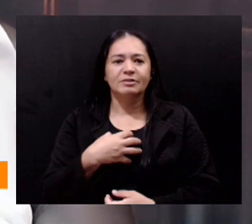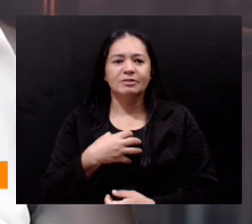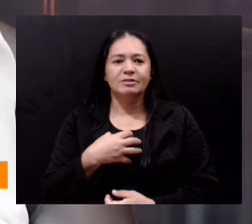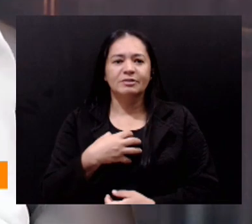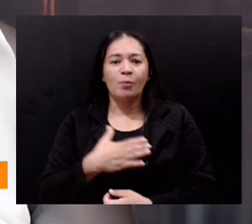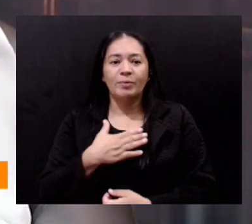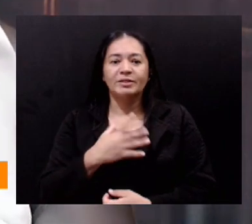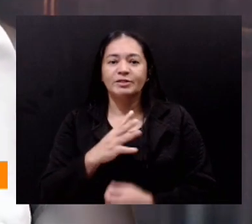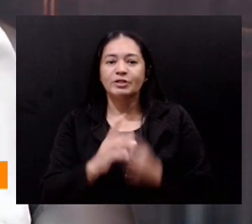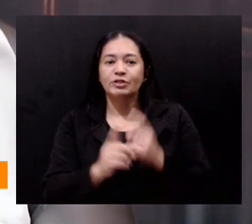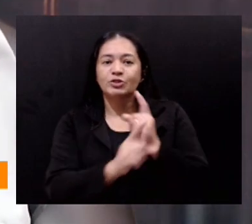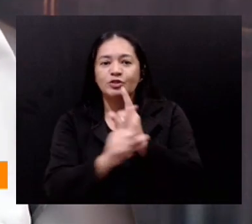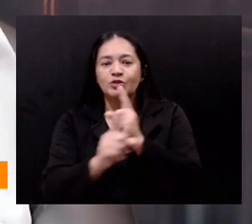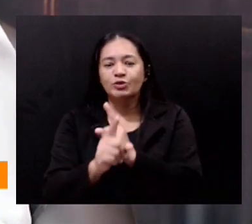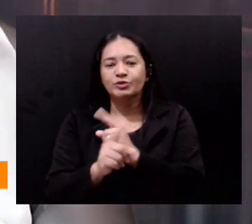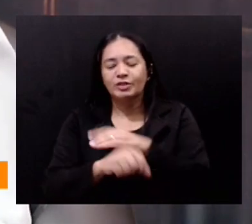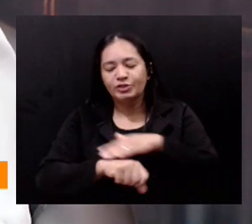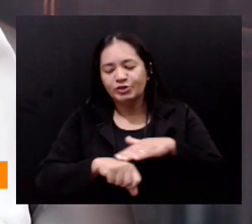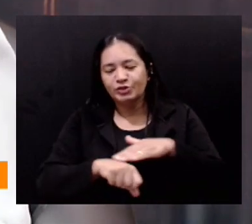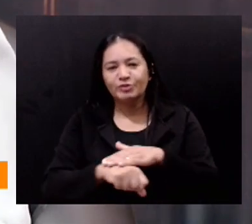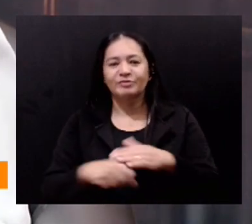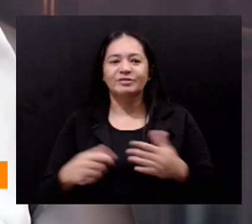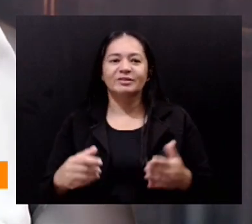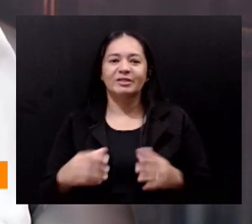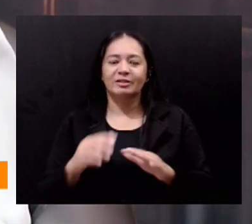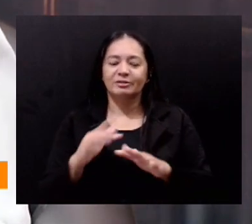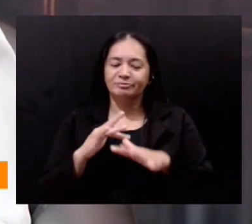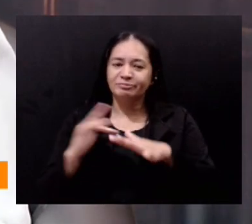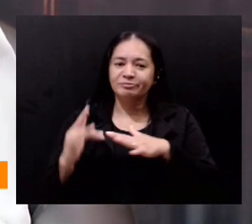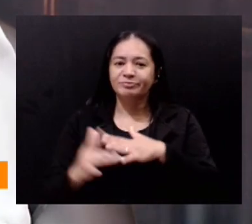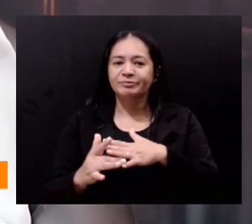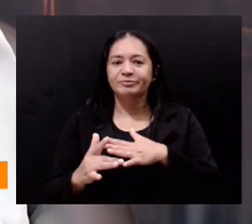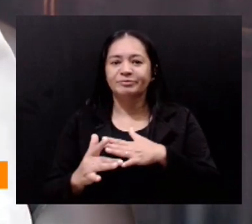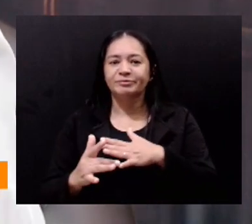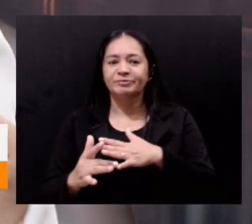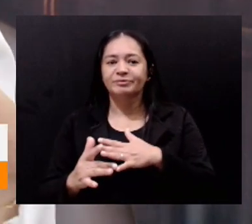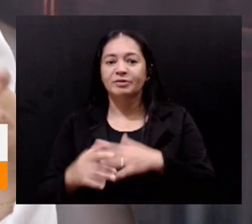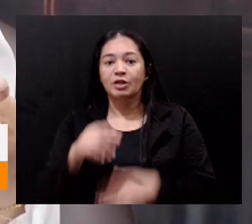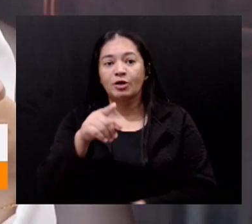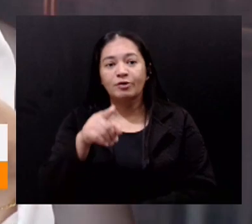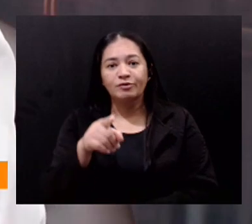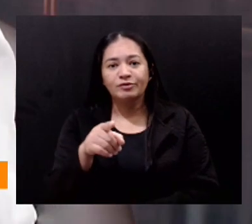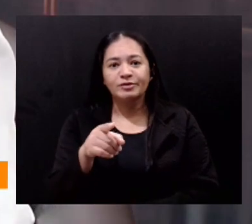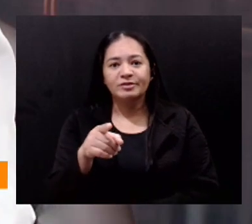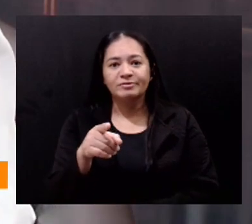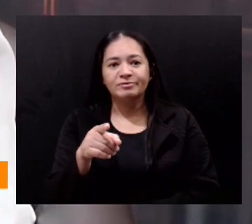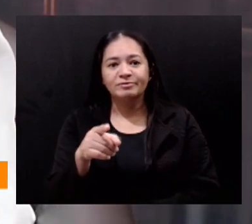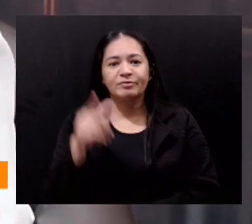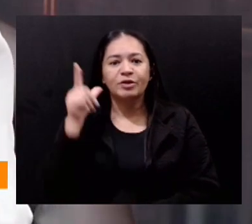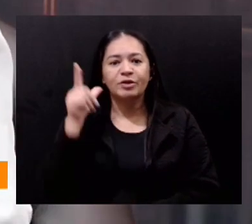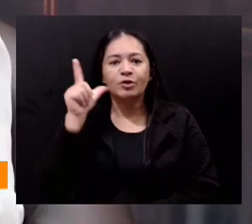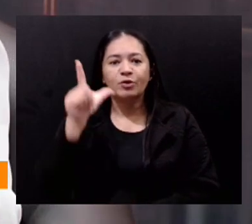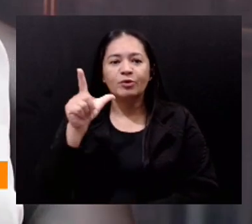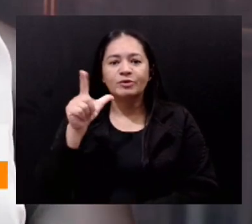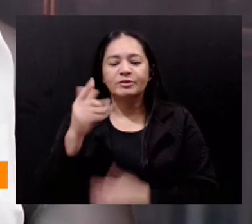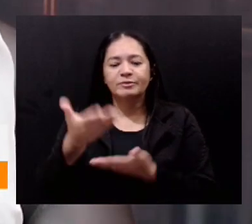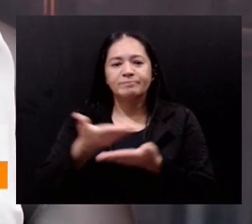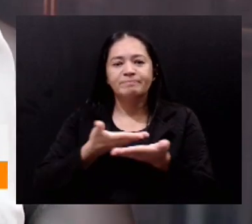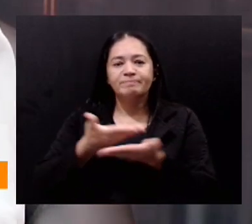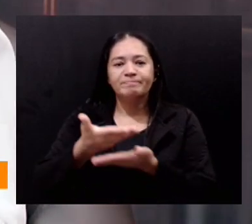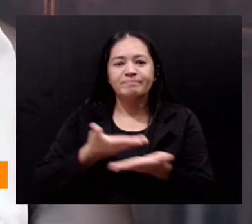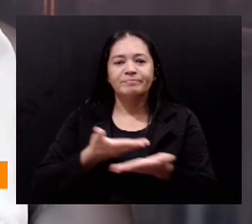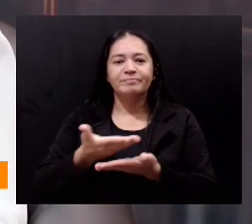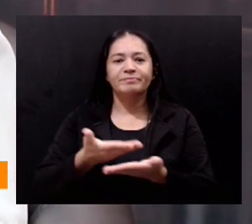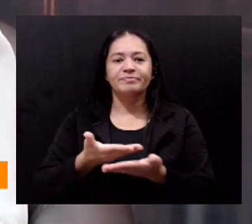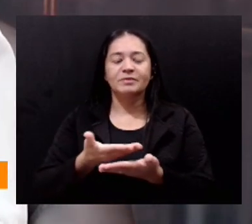falar com essa pessoa, então na rede social, que você consegue ter essa troca, que a pessoa